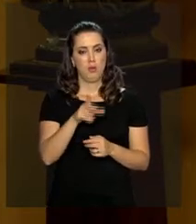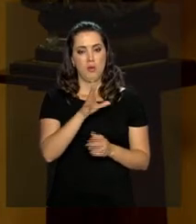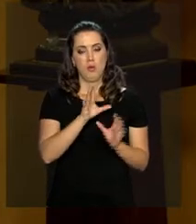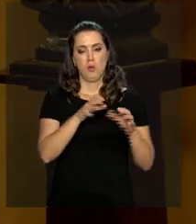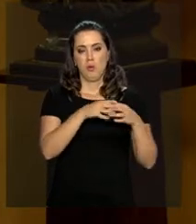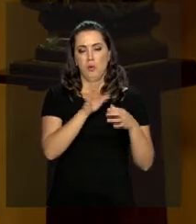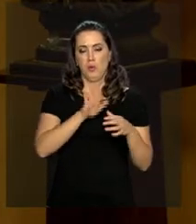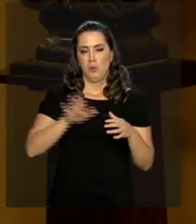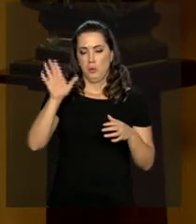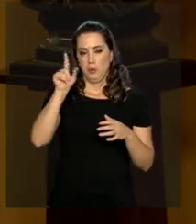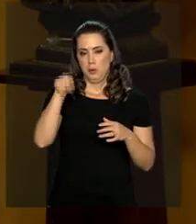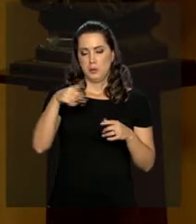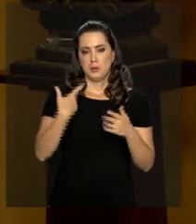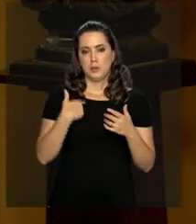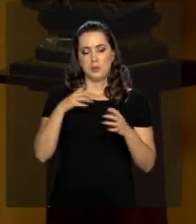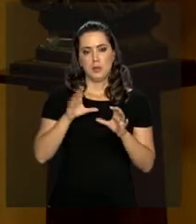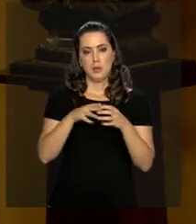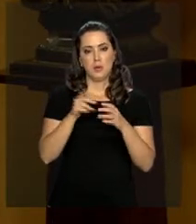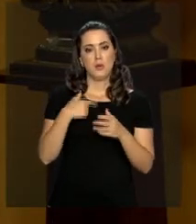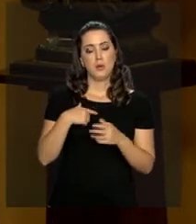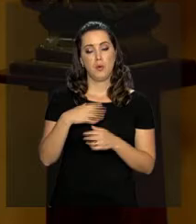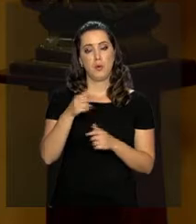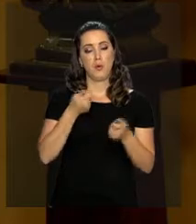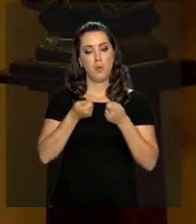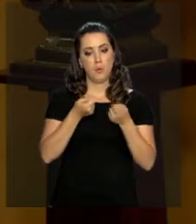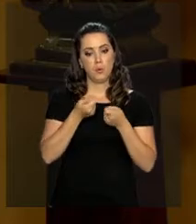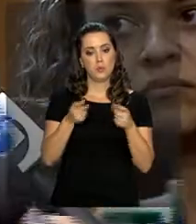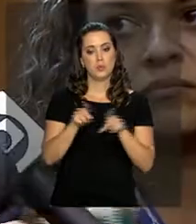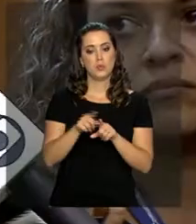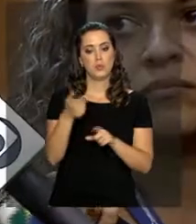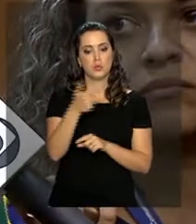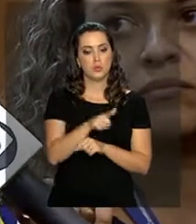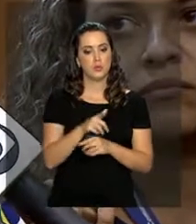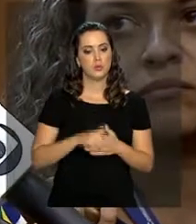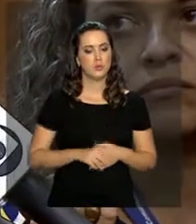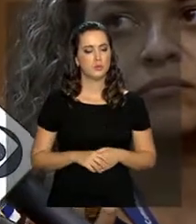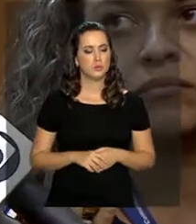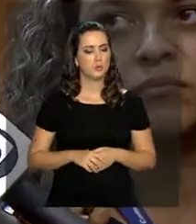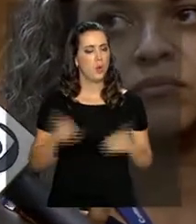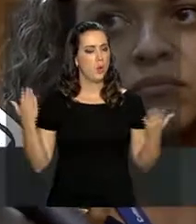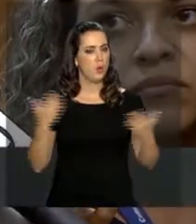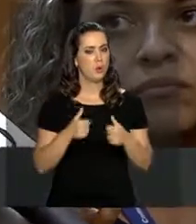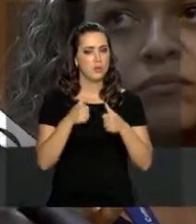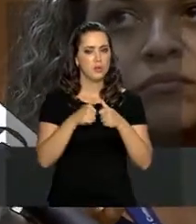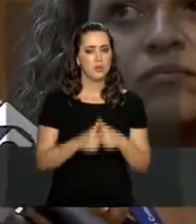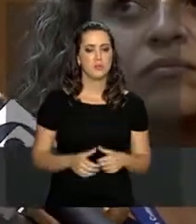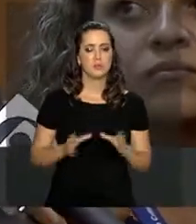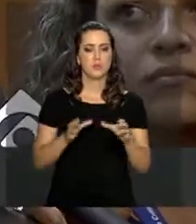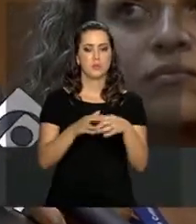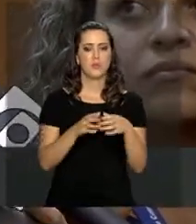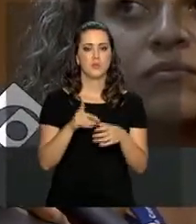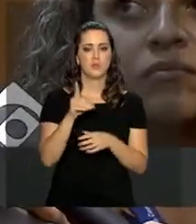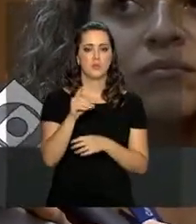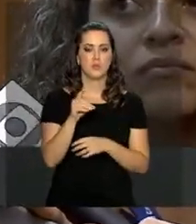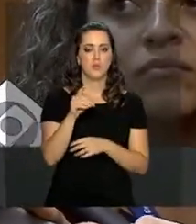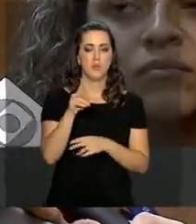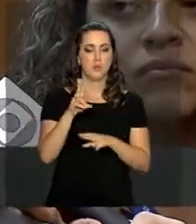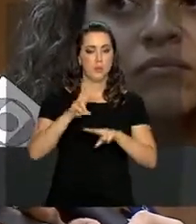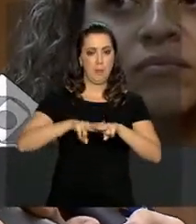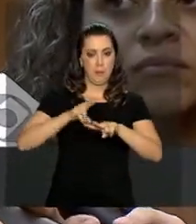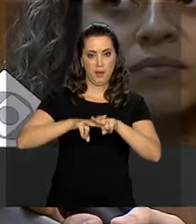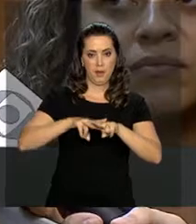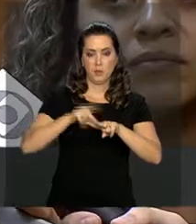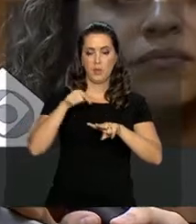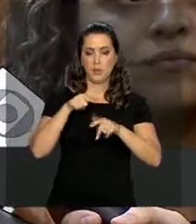nacional o presídio voltou o controle do estado hoje ela está na mão do departamento penitenciário nacional da